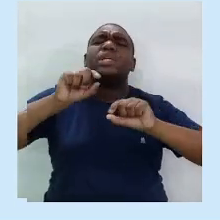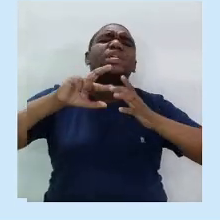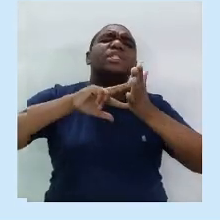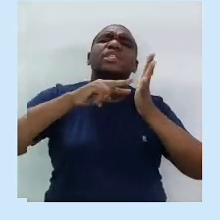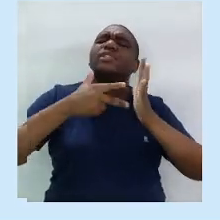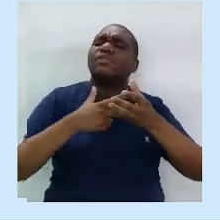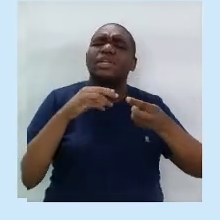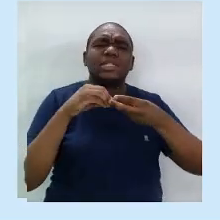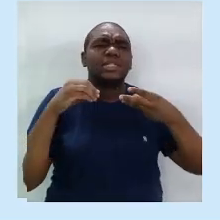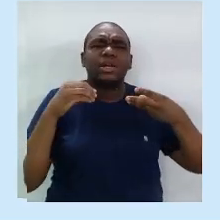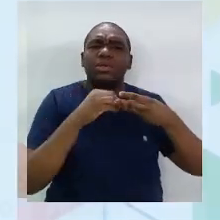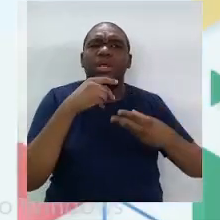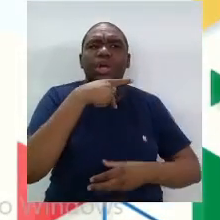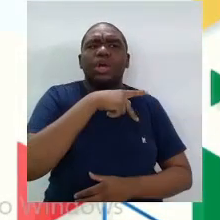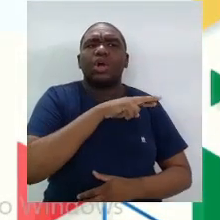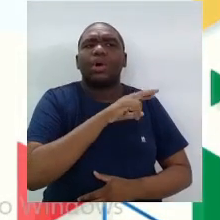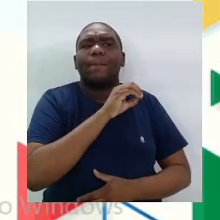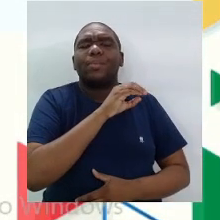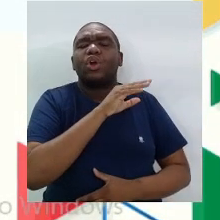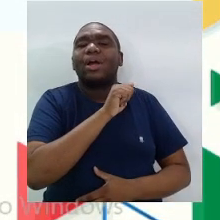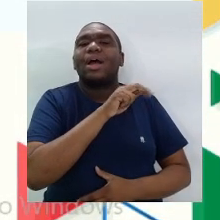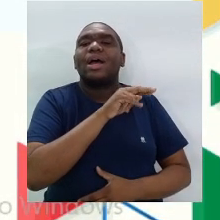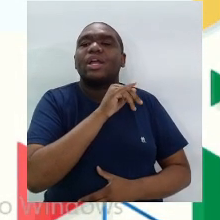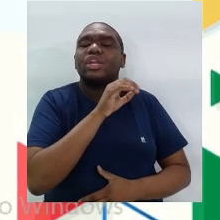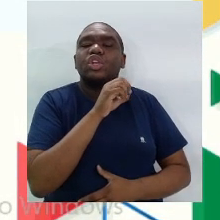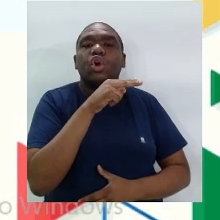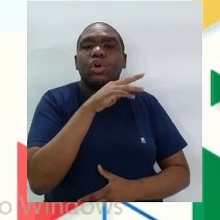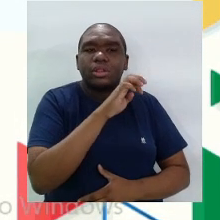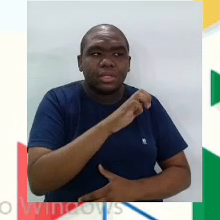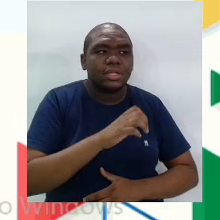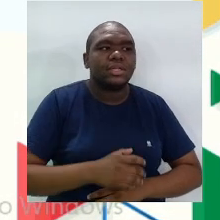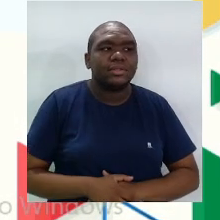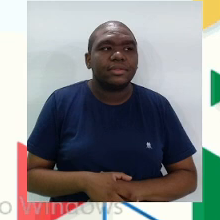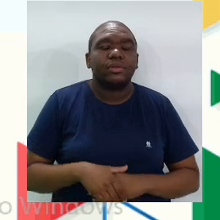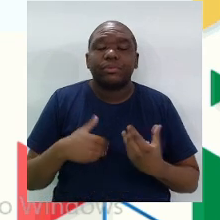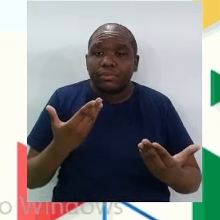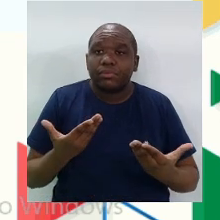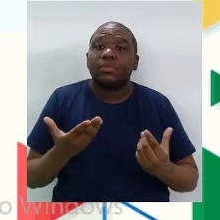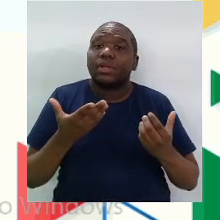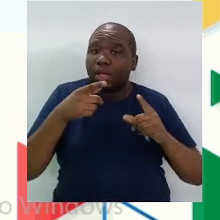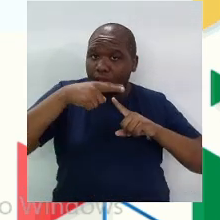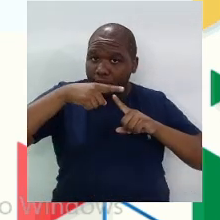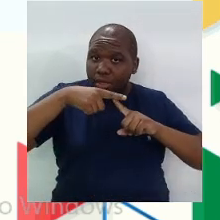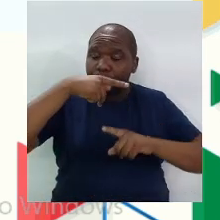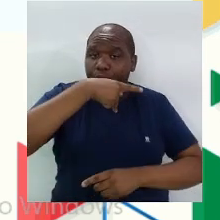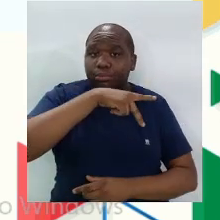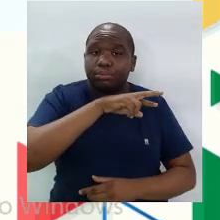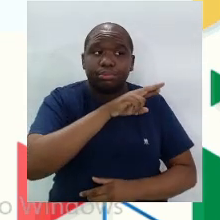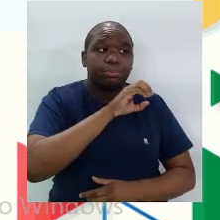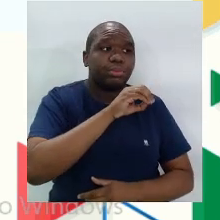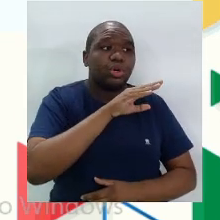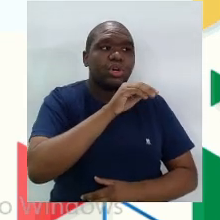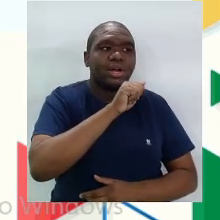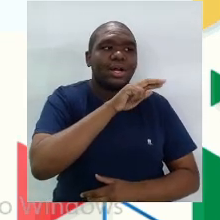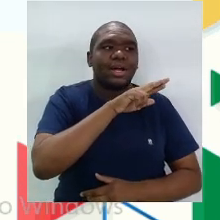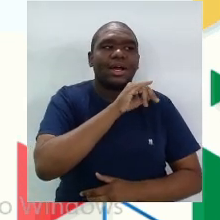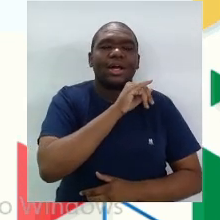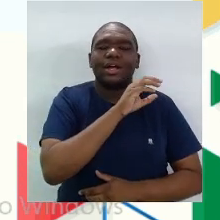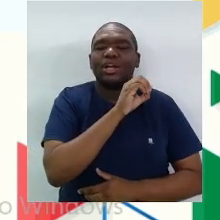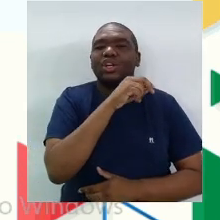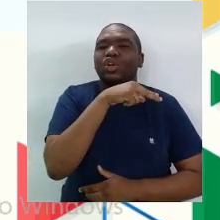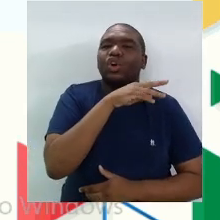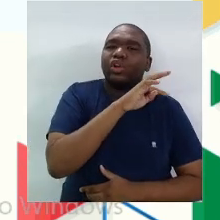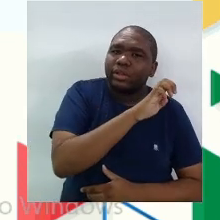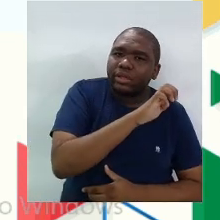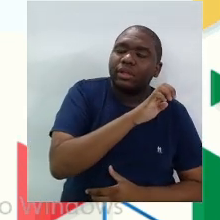célula procarionte. Toda vez que se fala de célula procarionte, vem lá do latim, Pro,